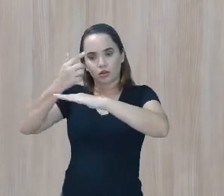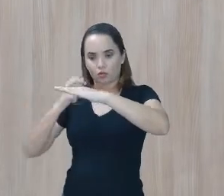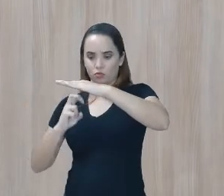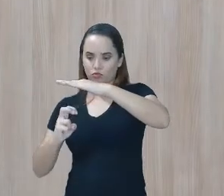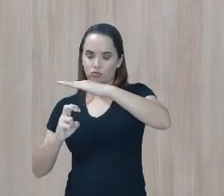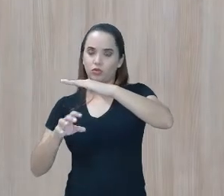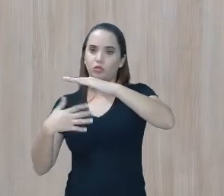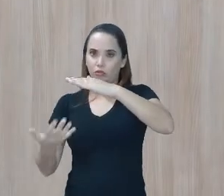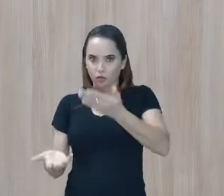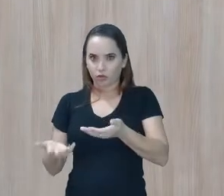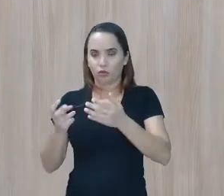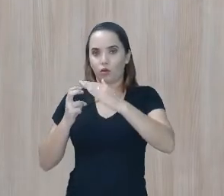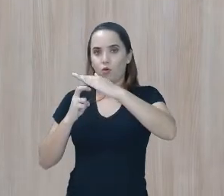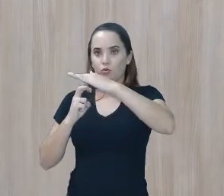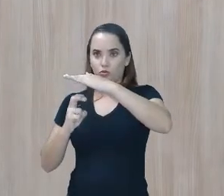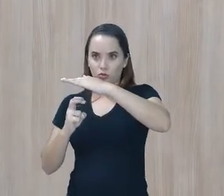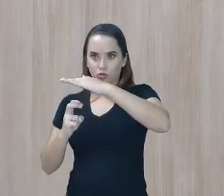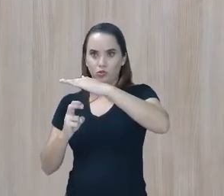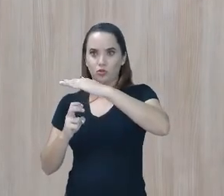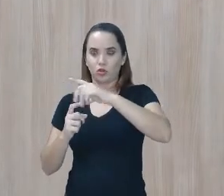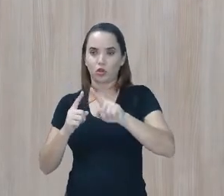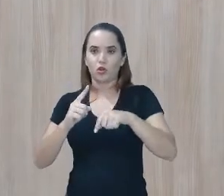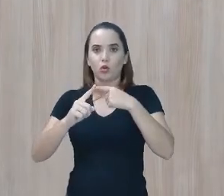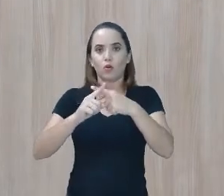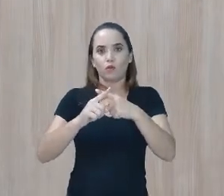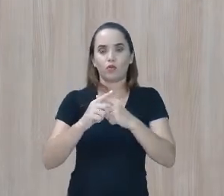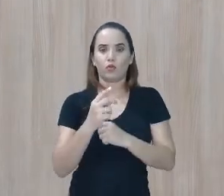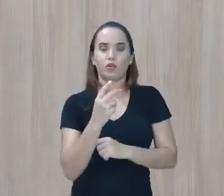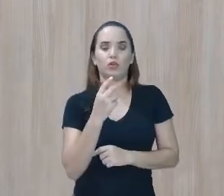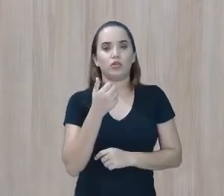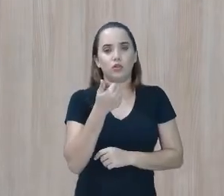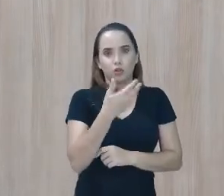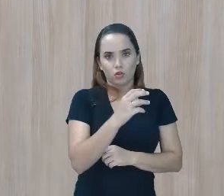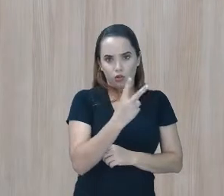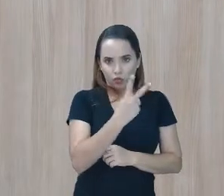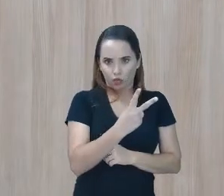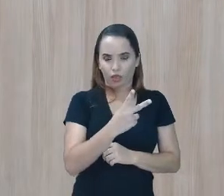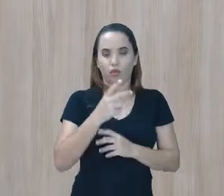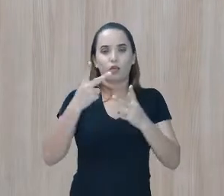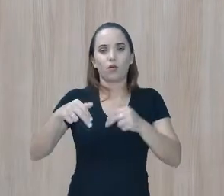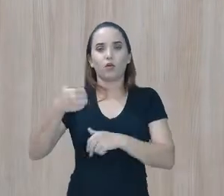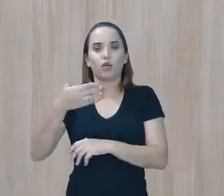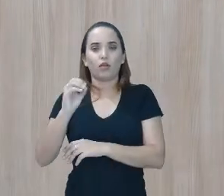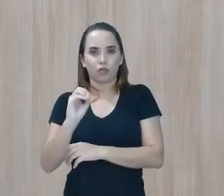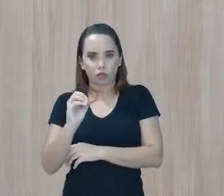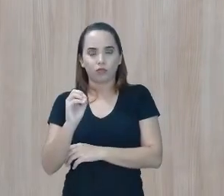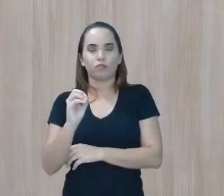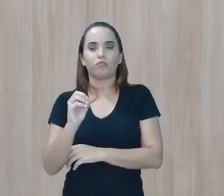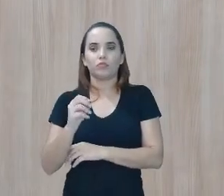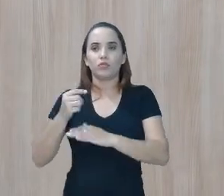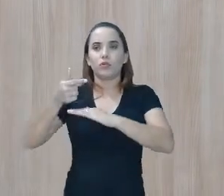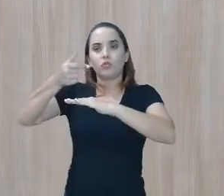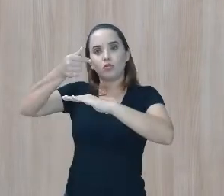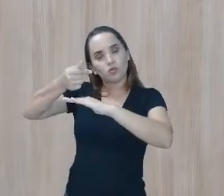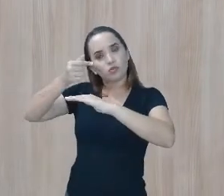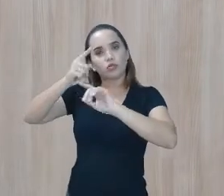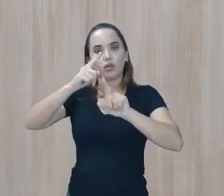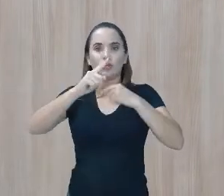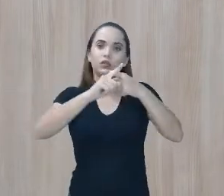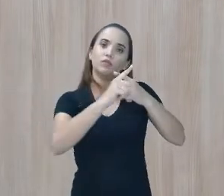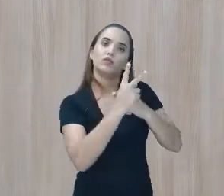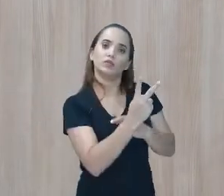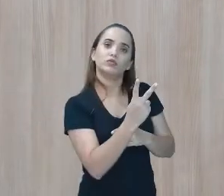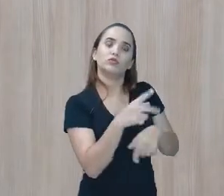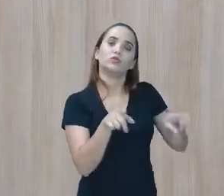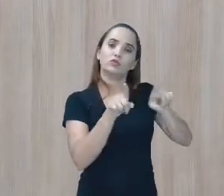5, nesse caso, para ser transformado no 10, eu multiplico por 2. E aqui eu teria o 7 multiplicado